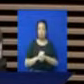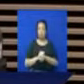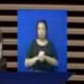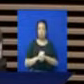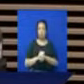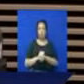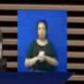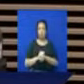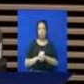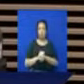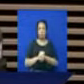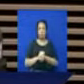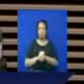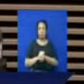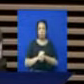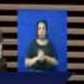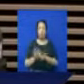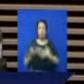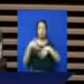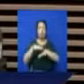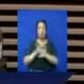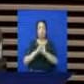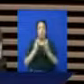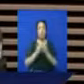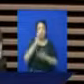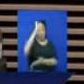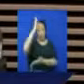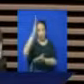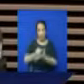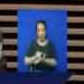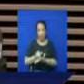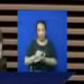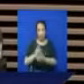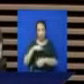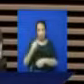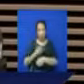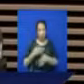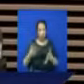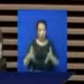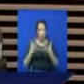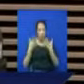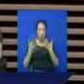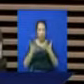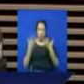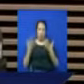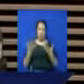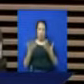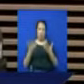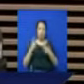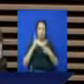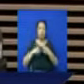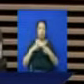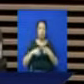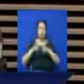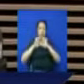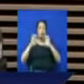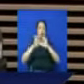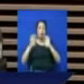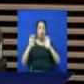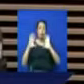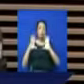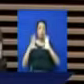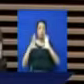passaram a pertencer à nossa família da fé. Isso para nós é uma alegria muito grande, porque o Evangelho é para todas as